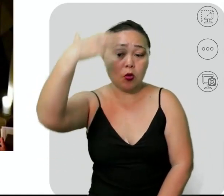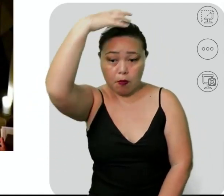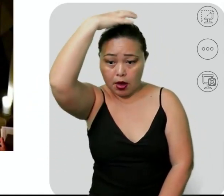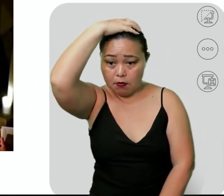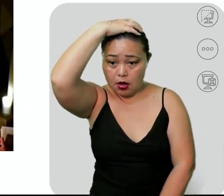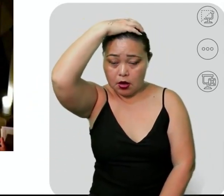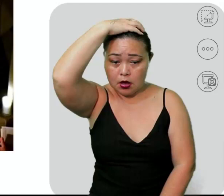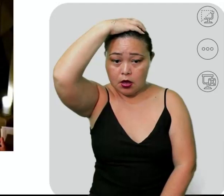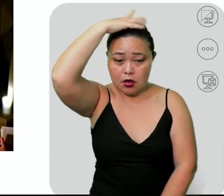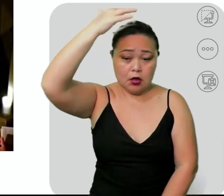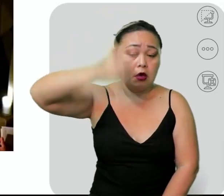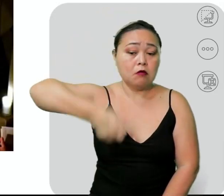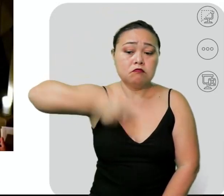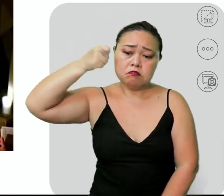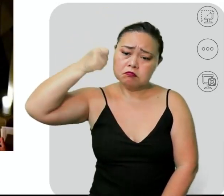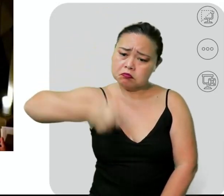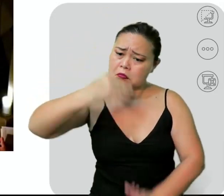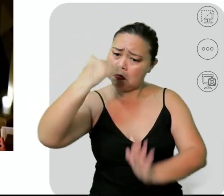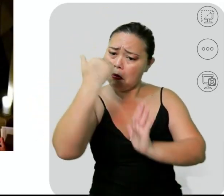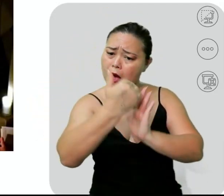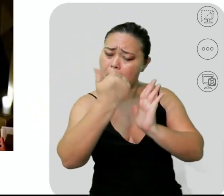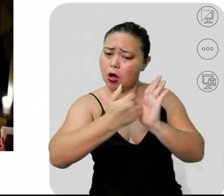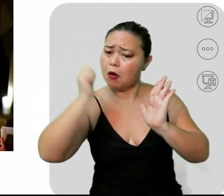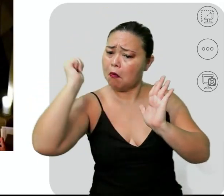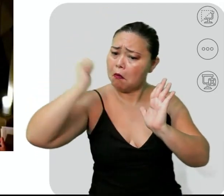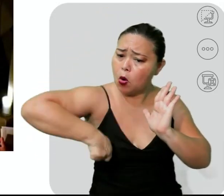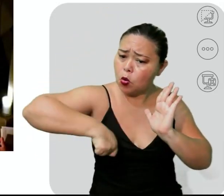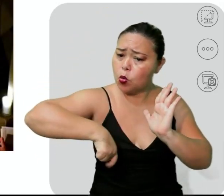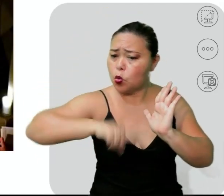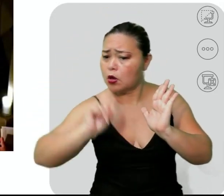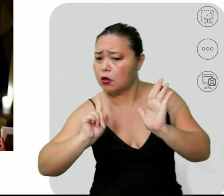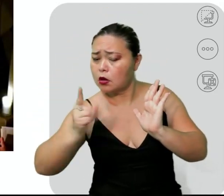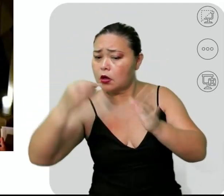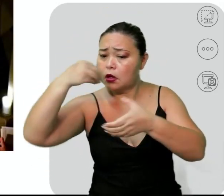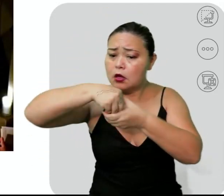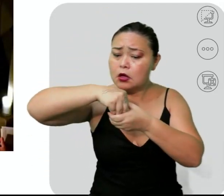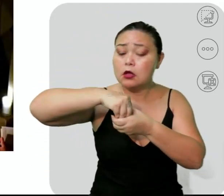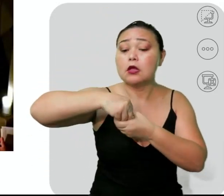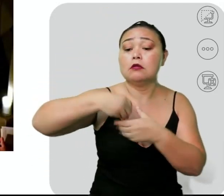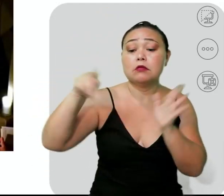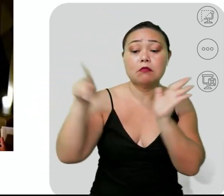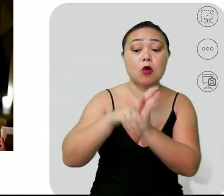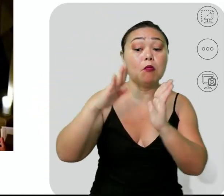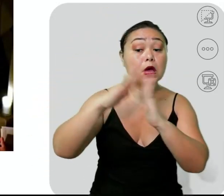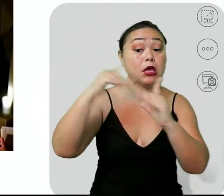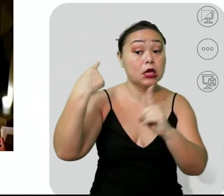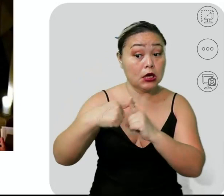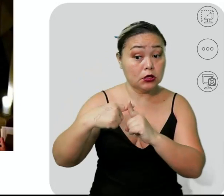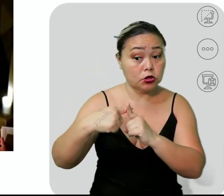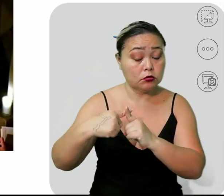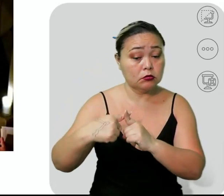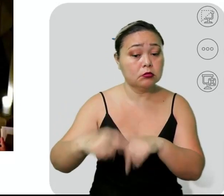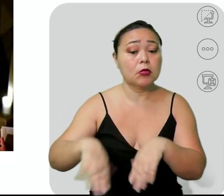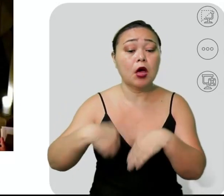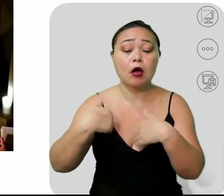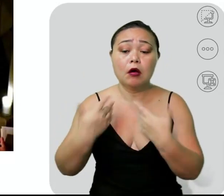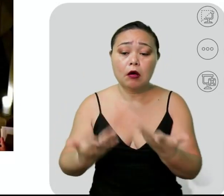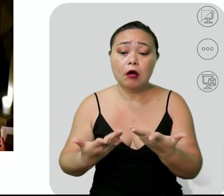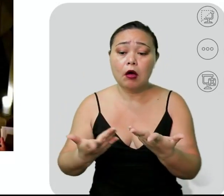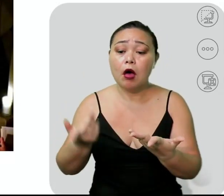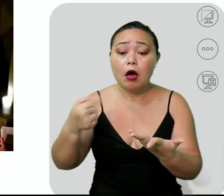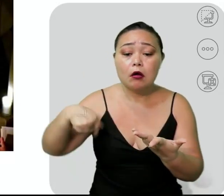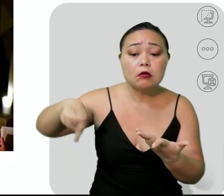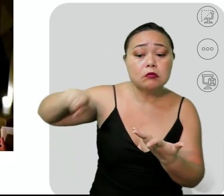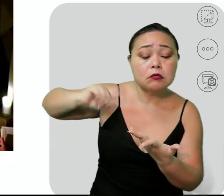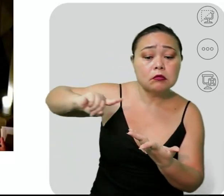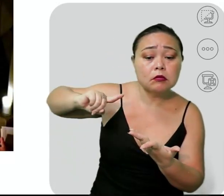Papa estabelece o que é permitido, o que não é permitido dentro da própria igreja, certo? Com isso,